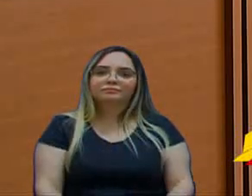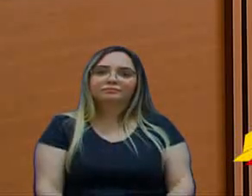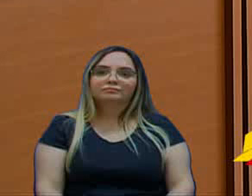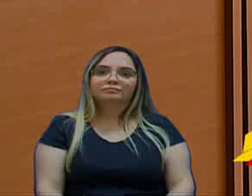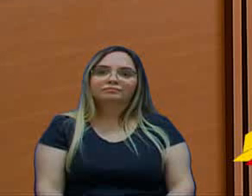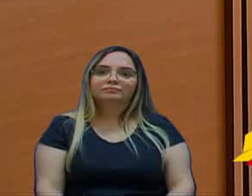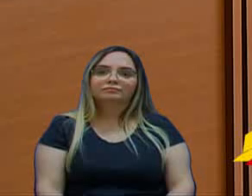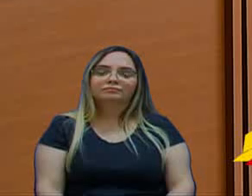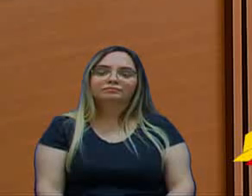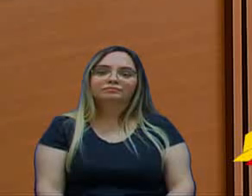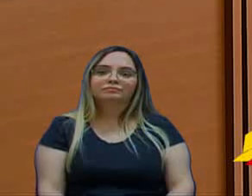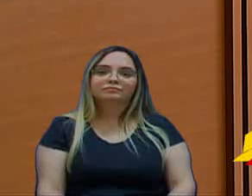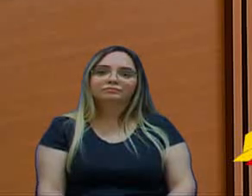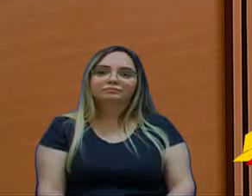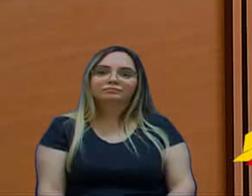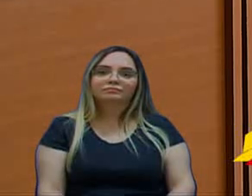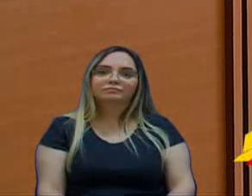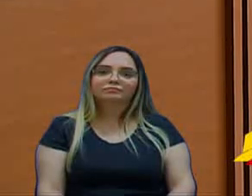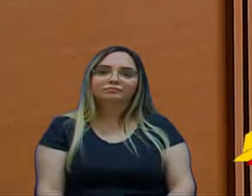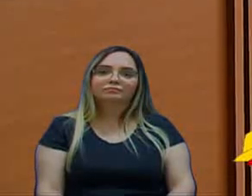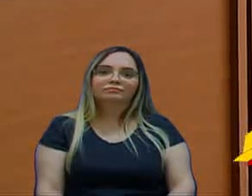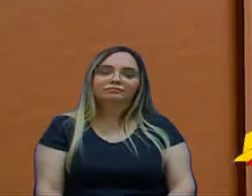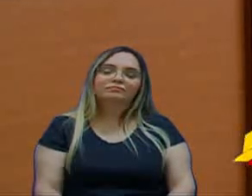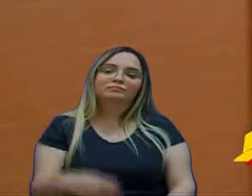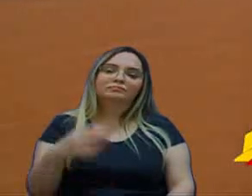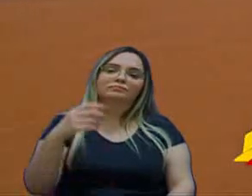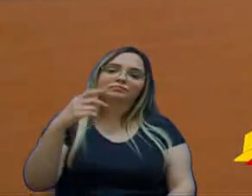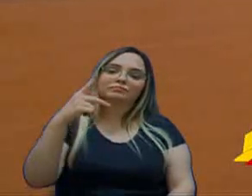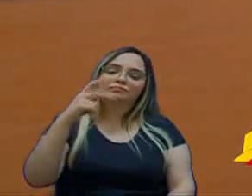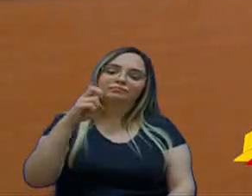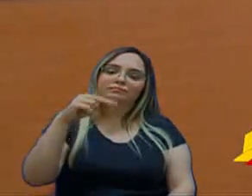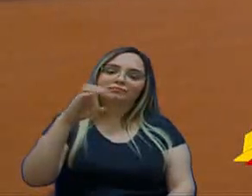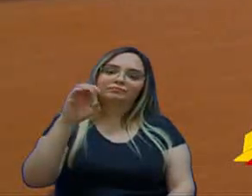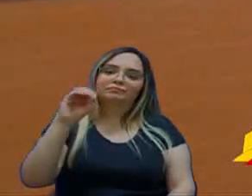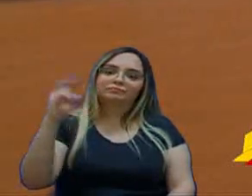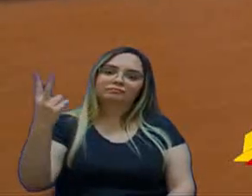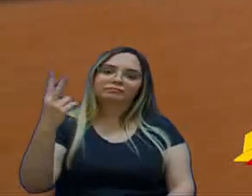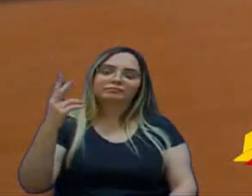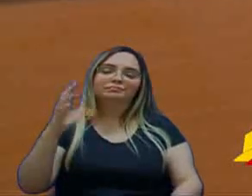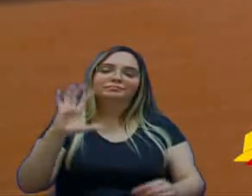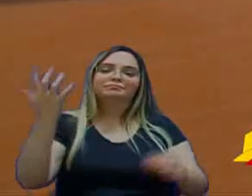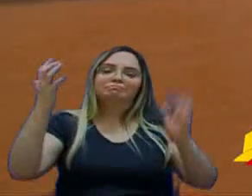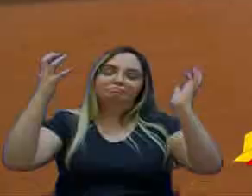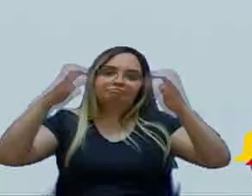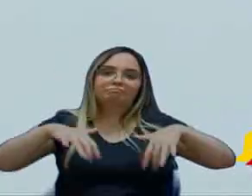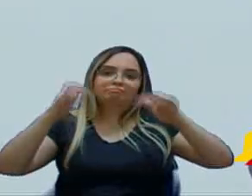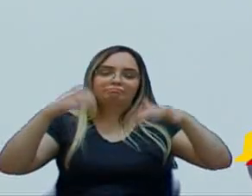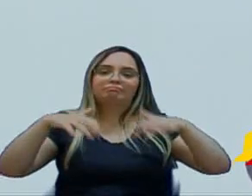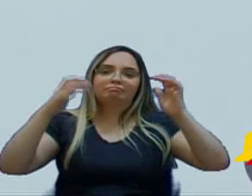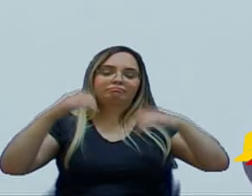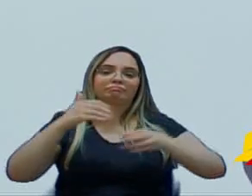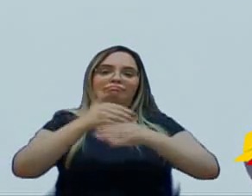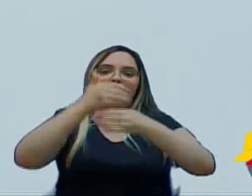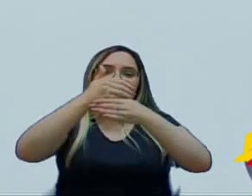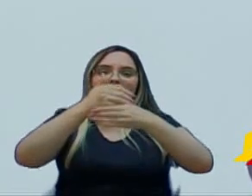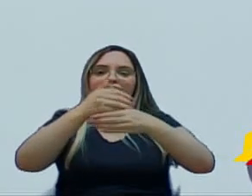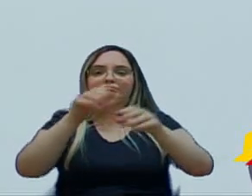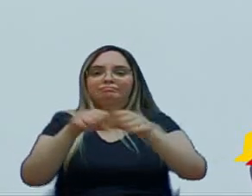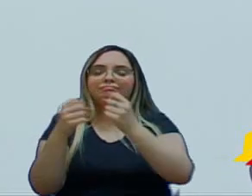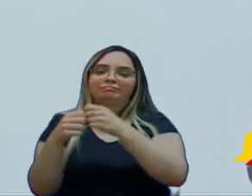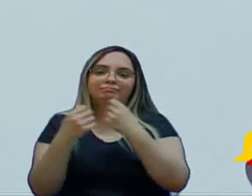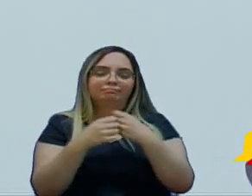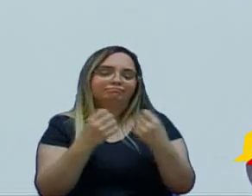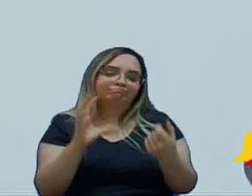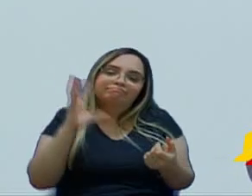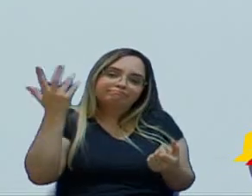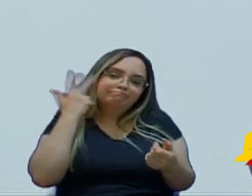Eu queria falar sobre a Penso 02, que nesse temporal caiu os muros, caiu um monte de árvore, infelizmente, é